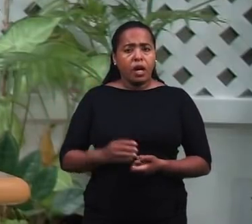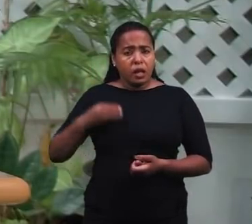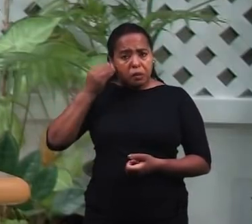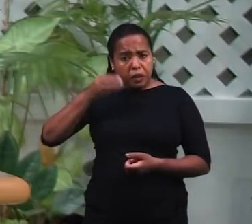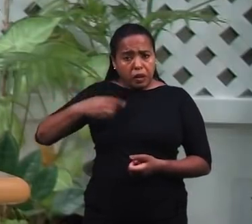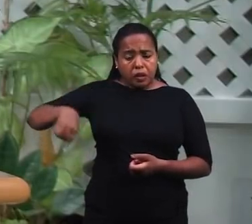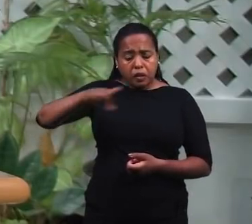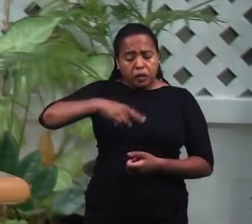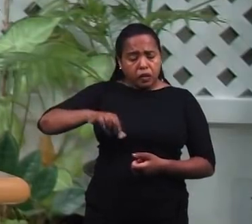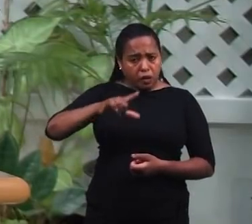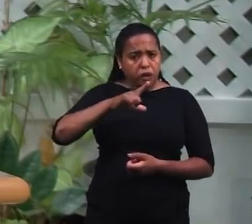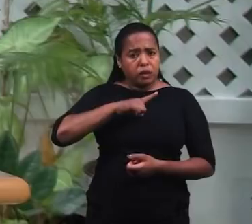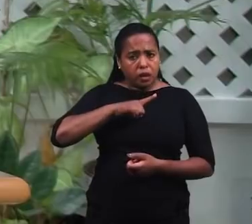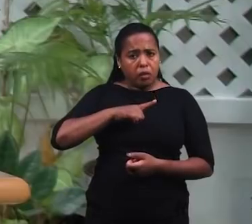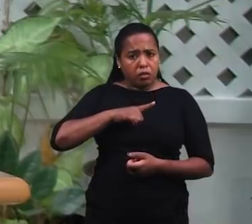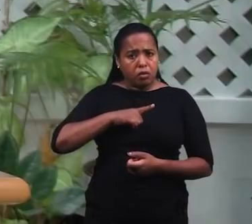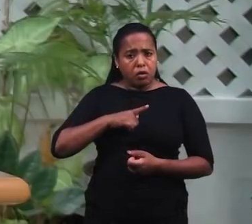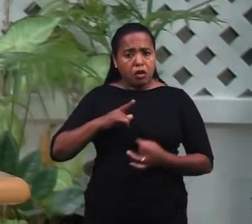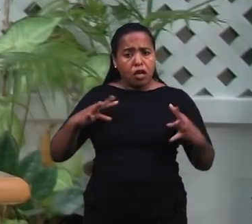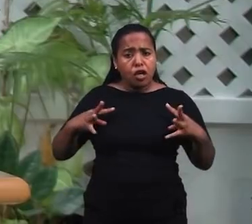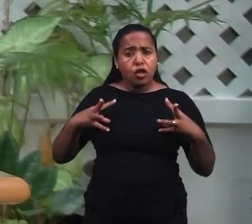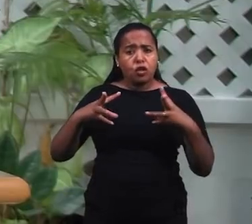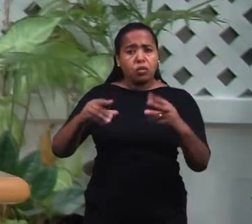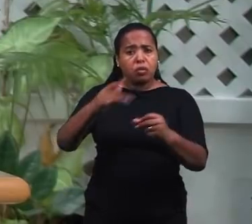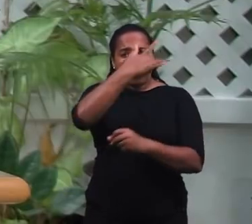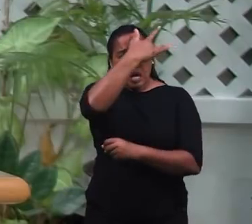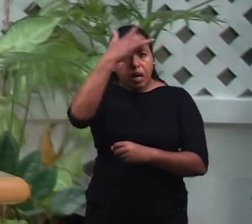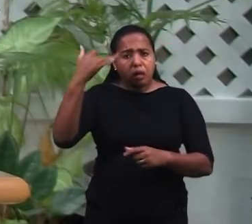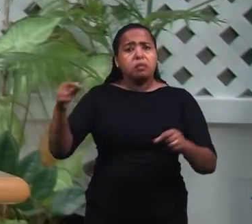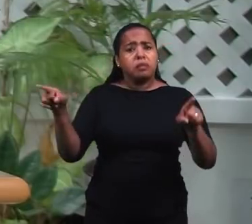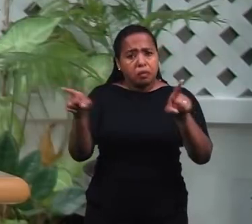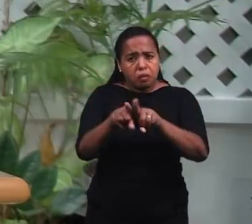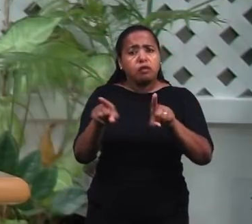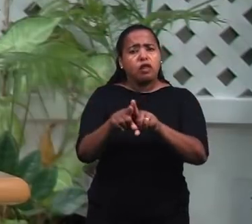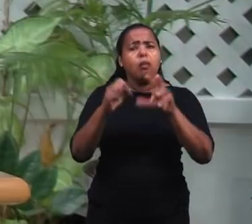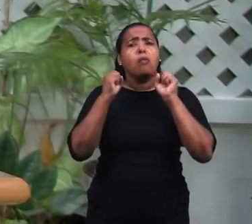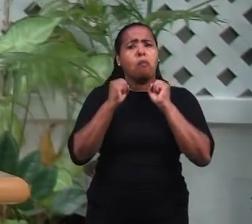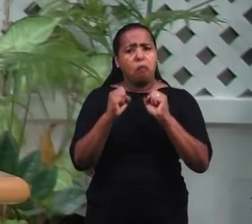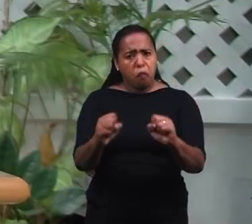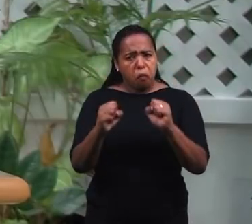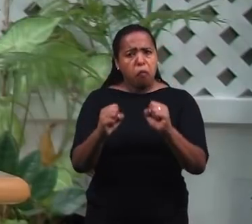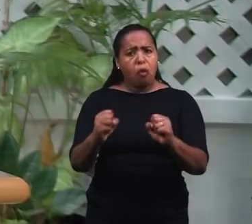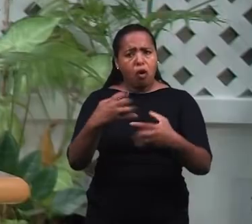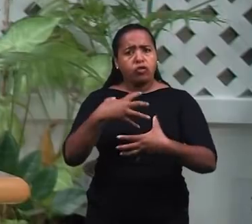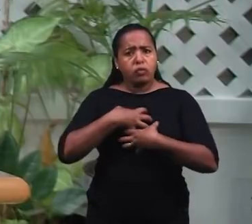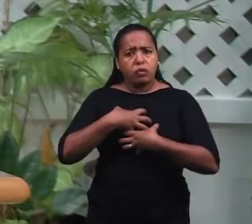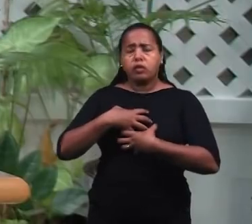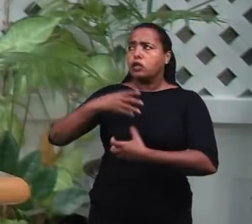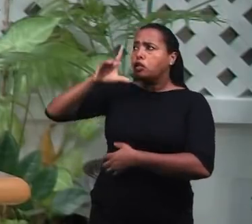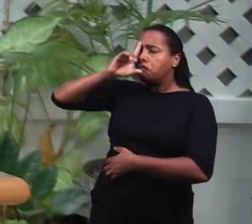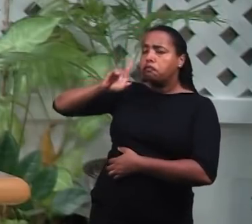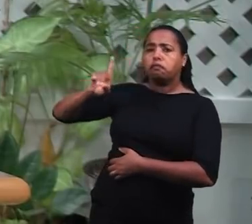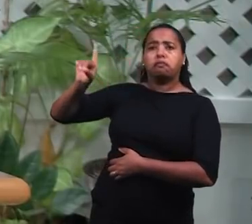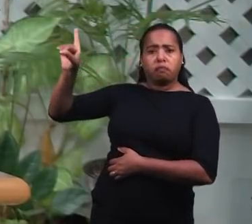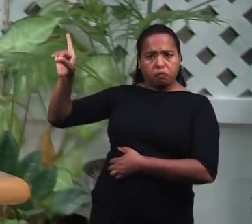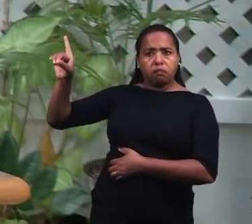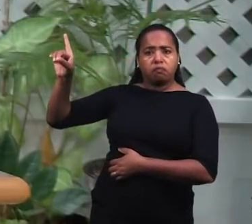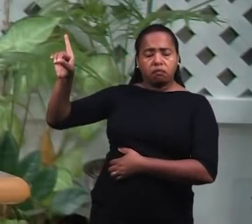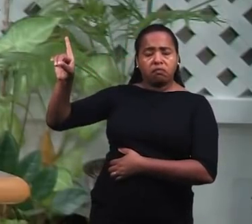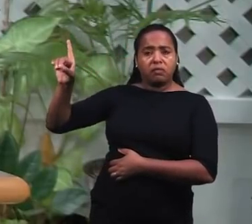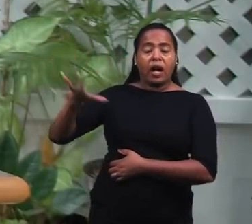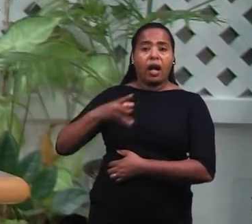tivemos e que todos podem ter com Deus. A experiência com